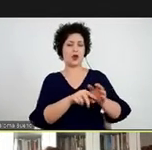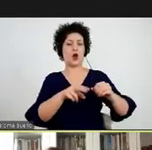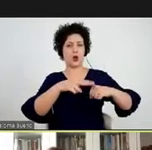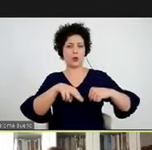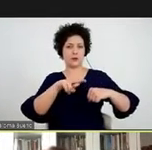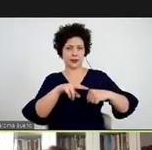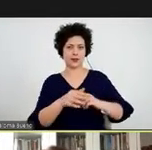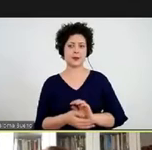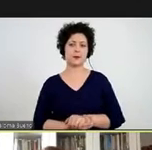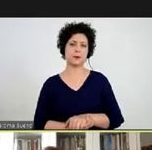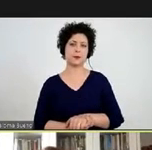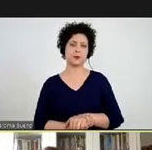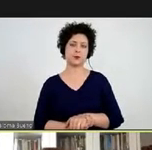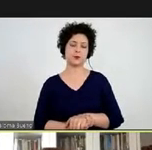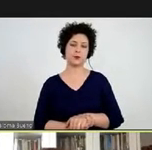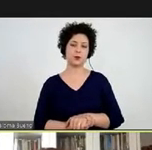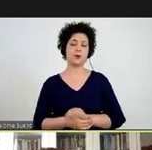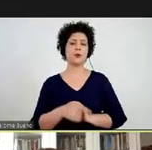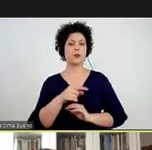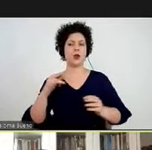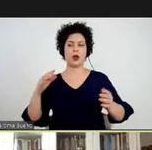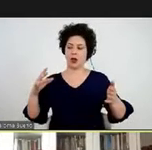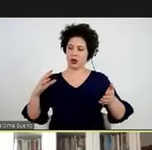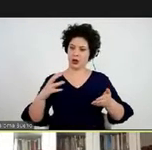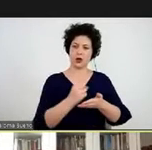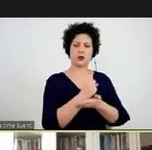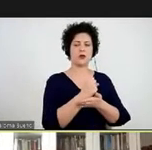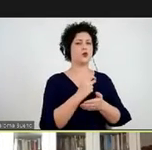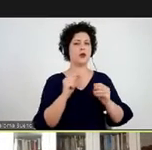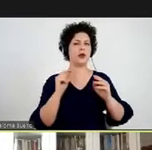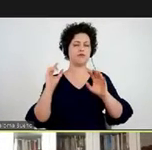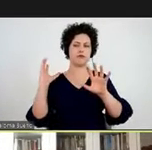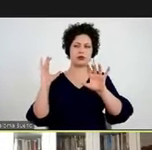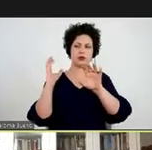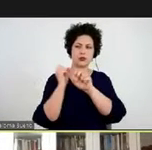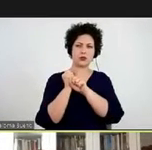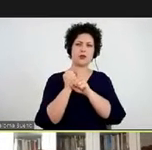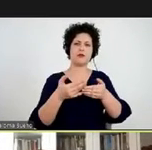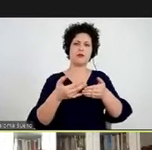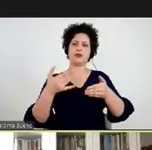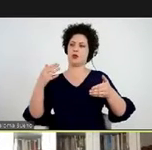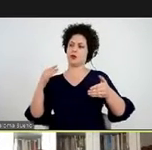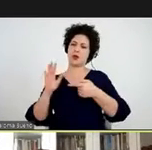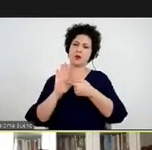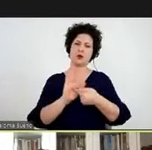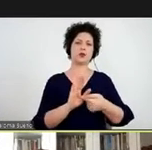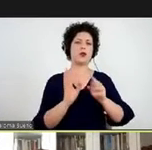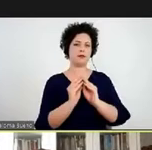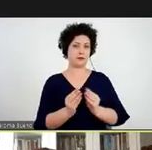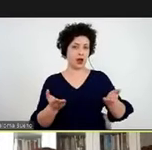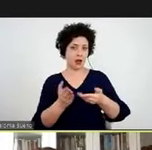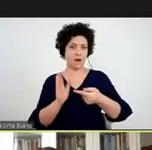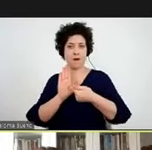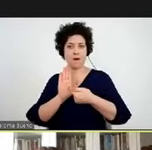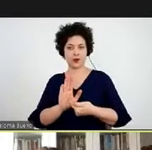UFES. O resgate de um pouco da história dessa ocupação que eu vou estar fazendo a